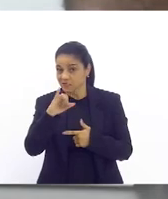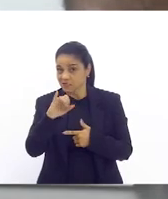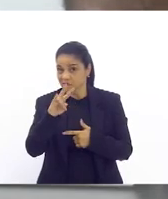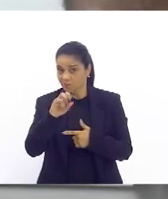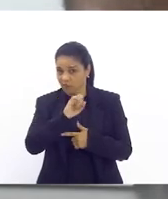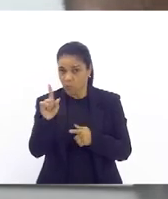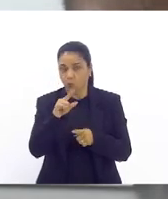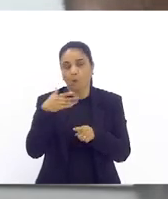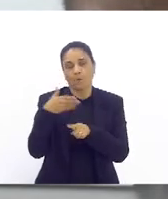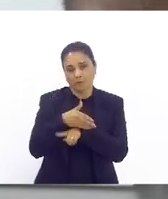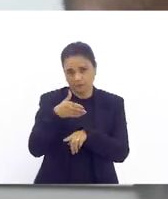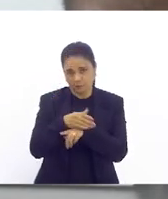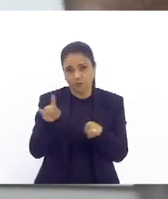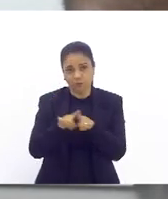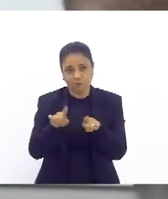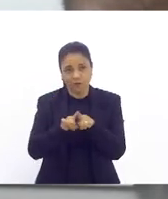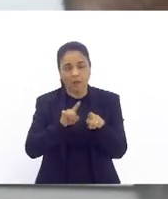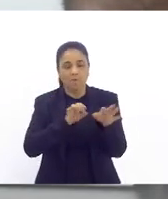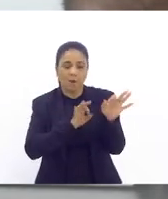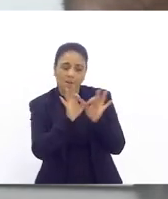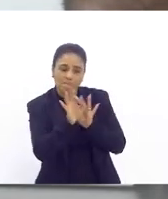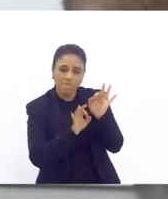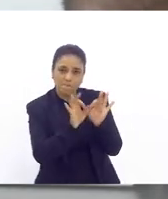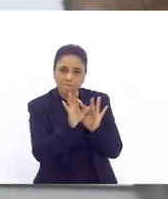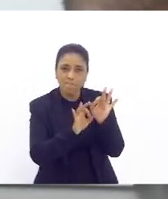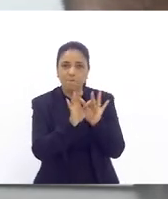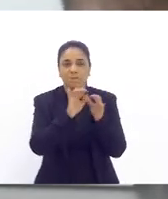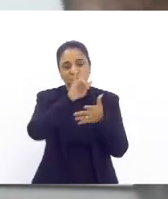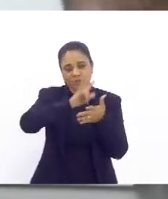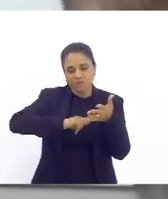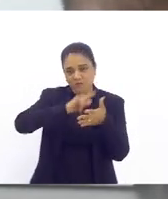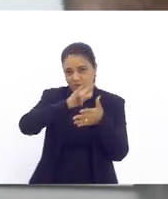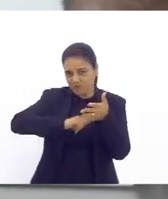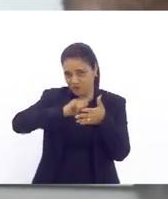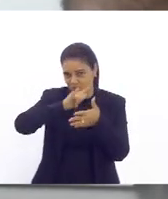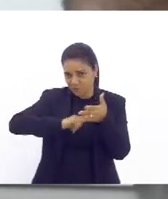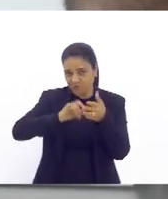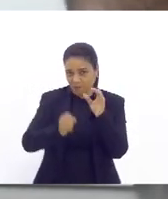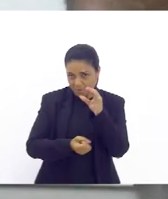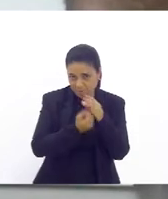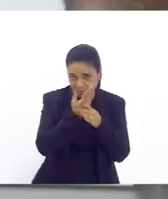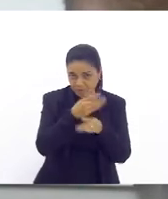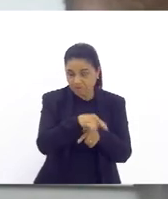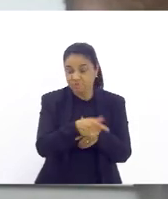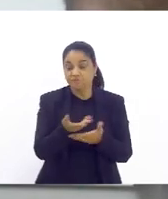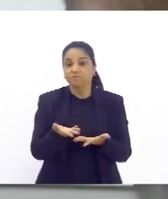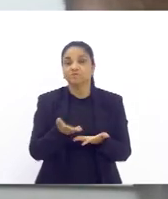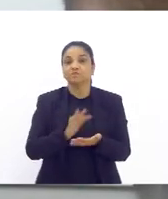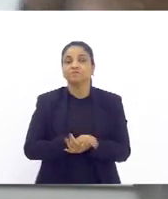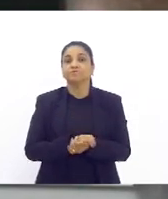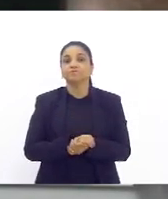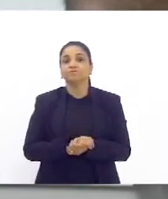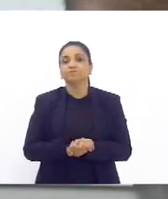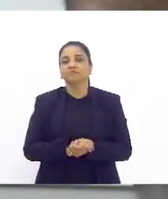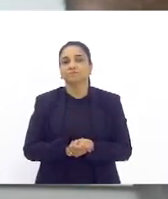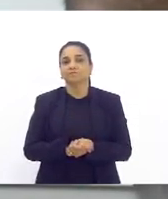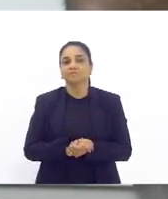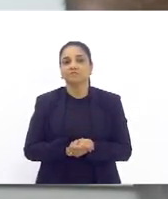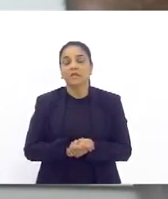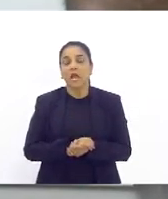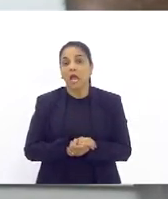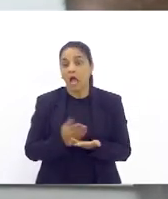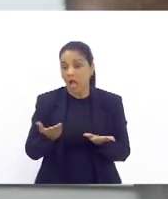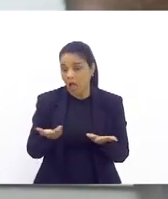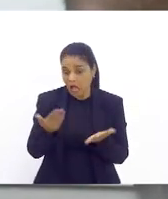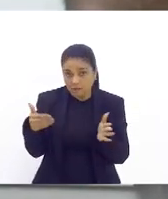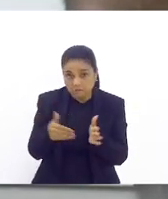para elaboração né de um documento e até o momento